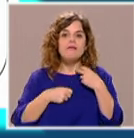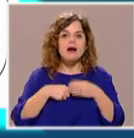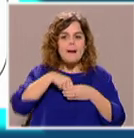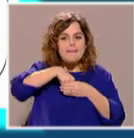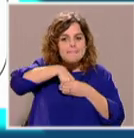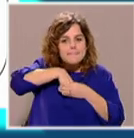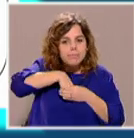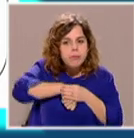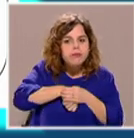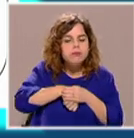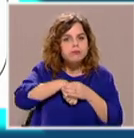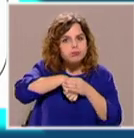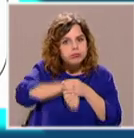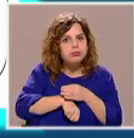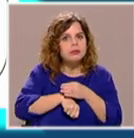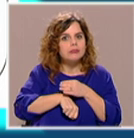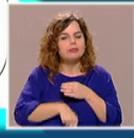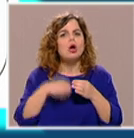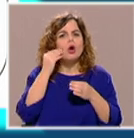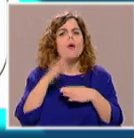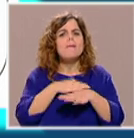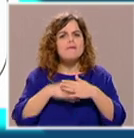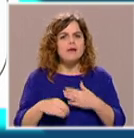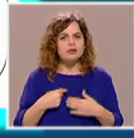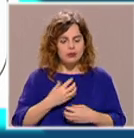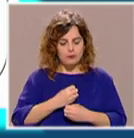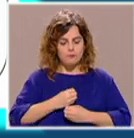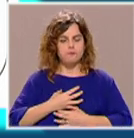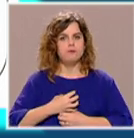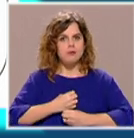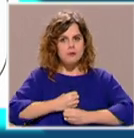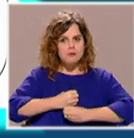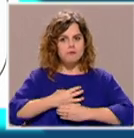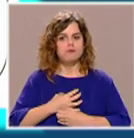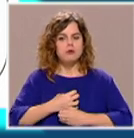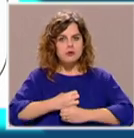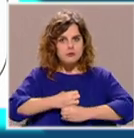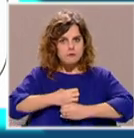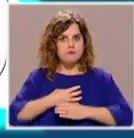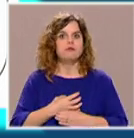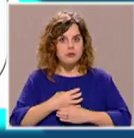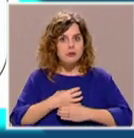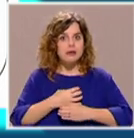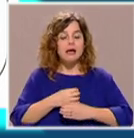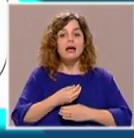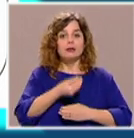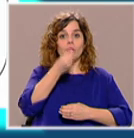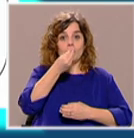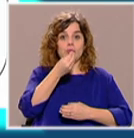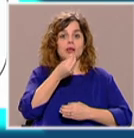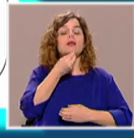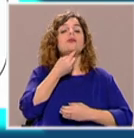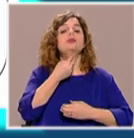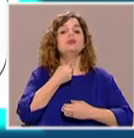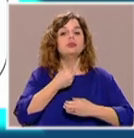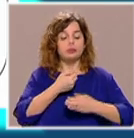digamos assim, pelo esófago através dos movimentos peristálticos. Os movimentos peristálticos são contrações e distensões da